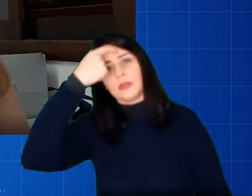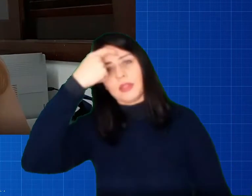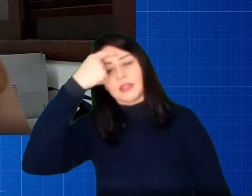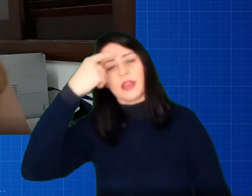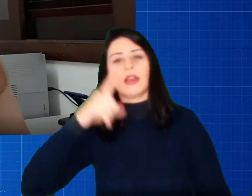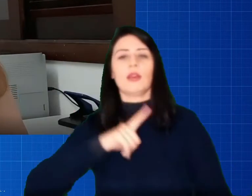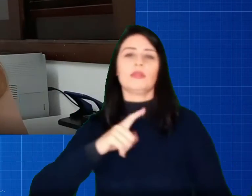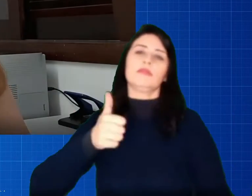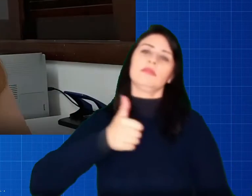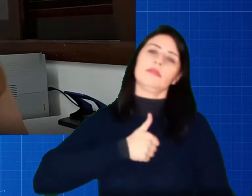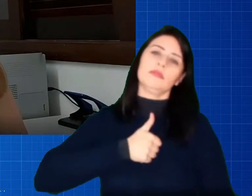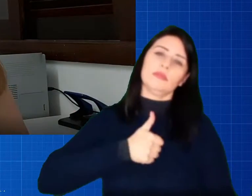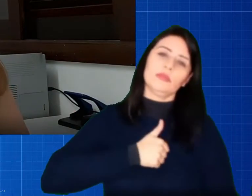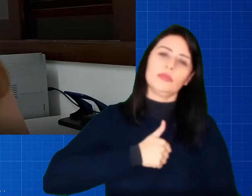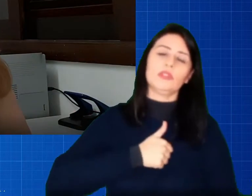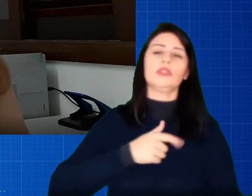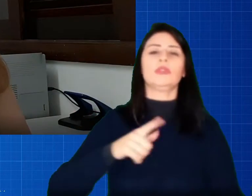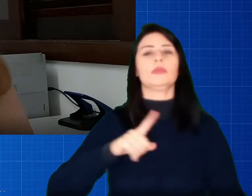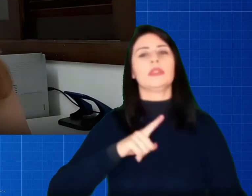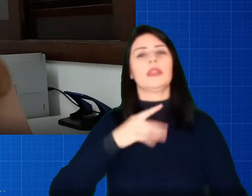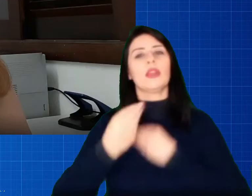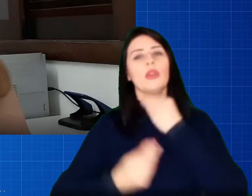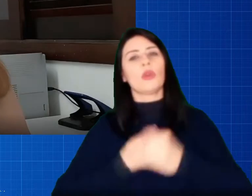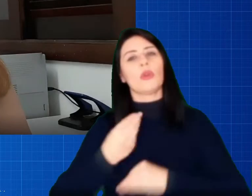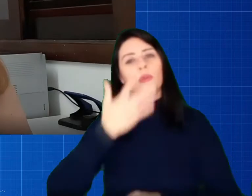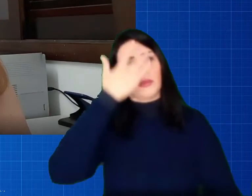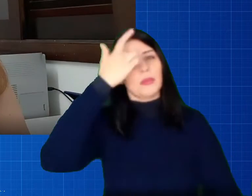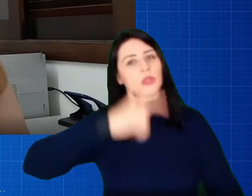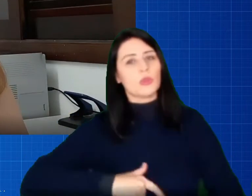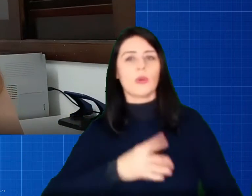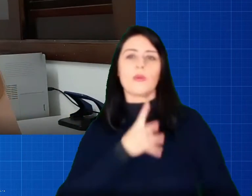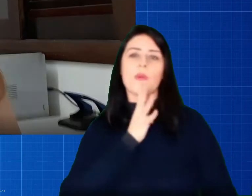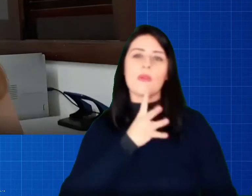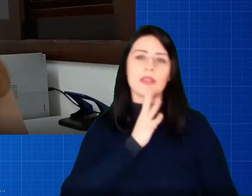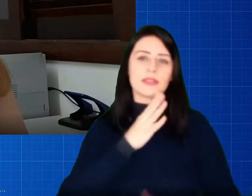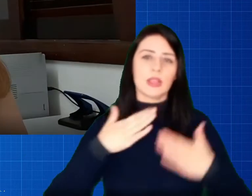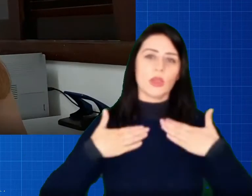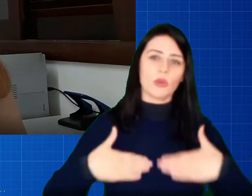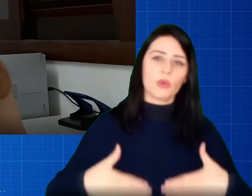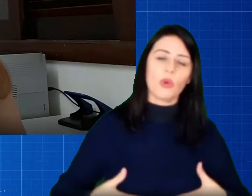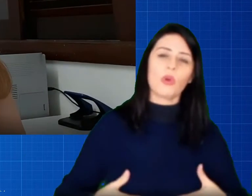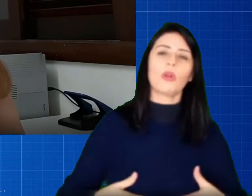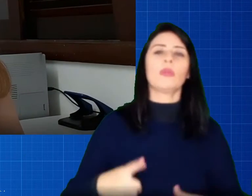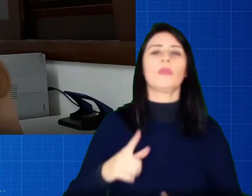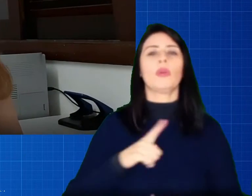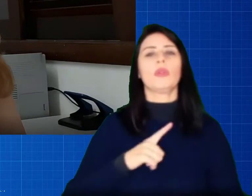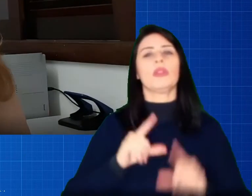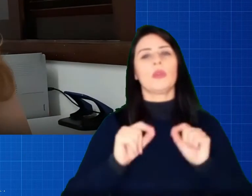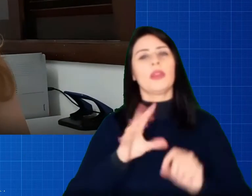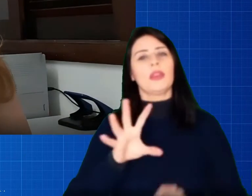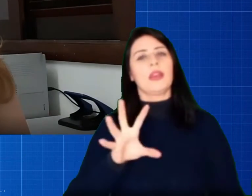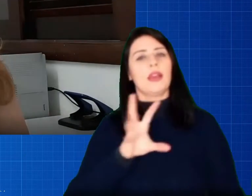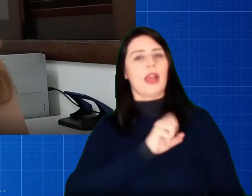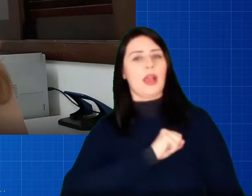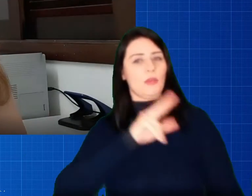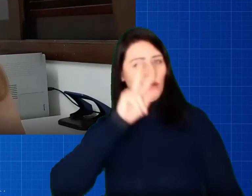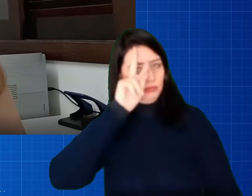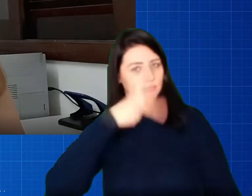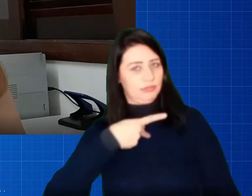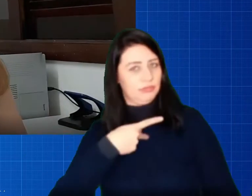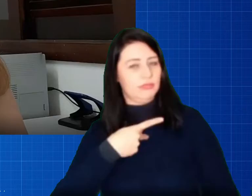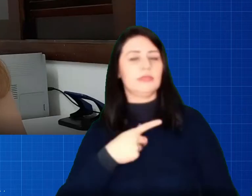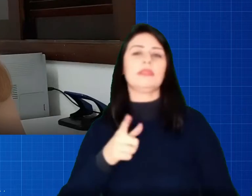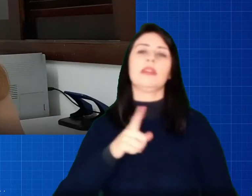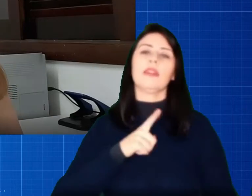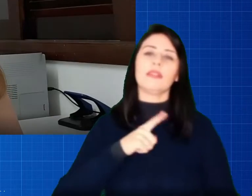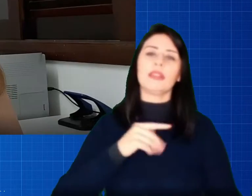tem a ver com autoestima, isso tem a ver com identificação pessoal do próprio corpo, isso tem a ver com amor próprio,